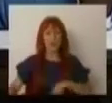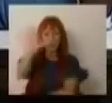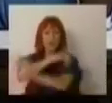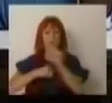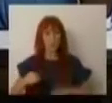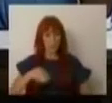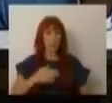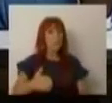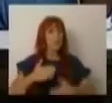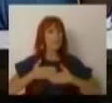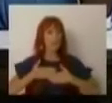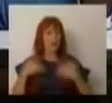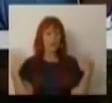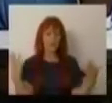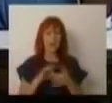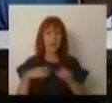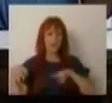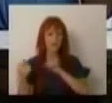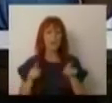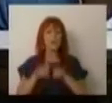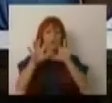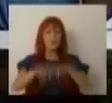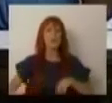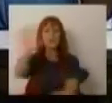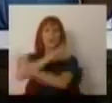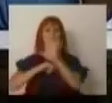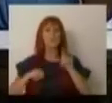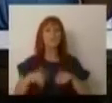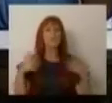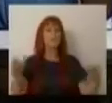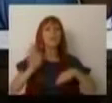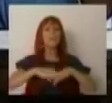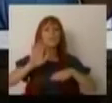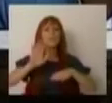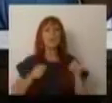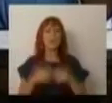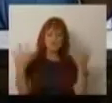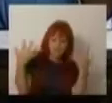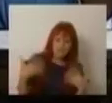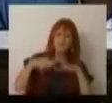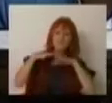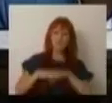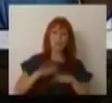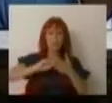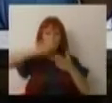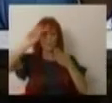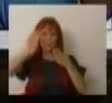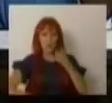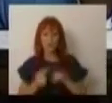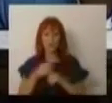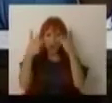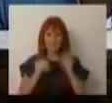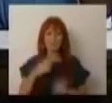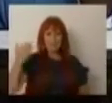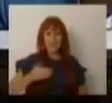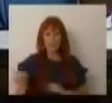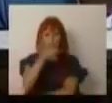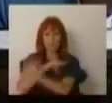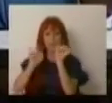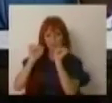que nos preocupa. Tem a ver com a discussão no Parlamento Europeu sobre a integração do Tratado Orçamental no direito